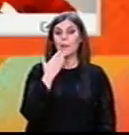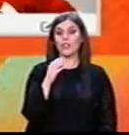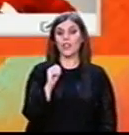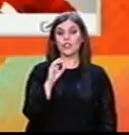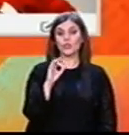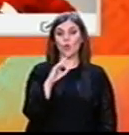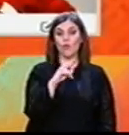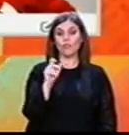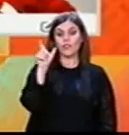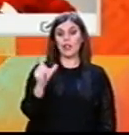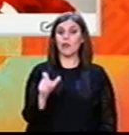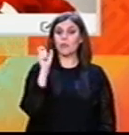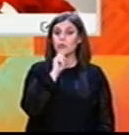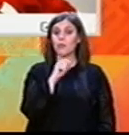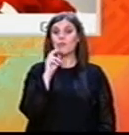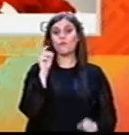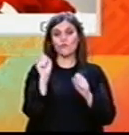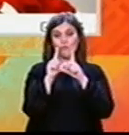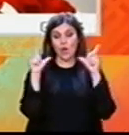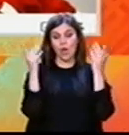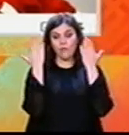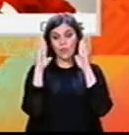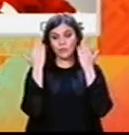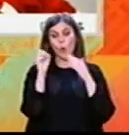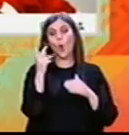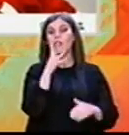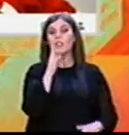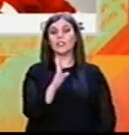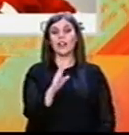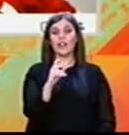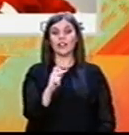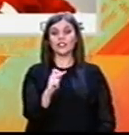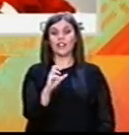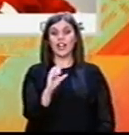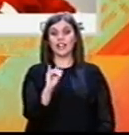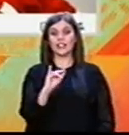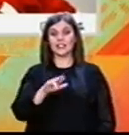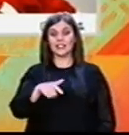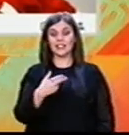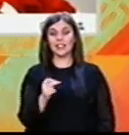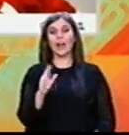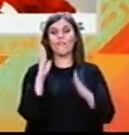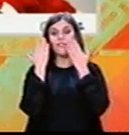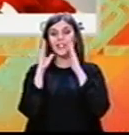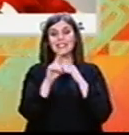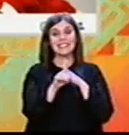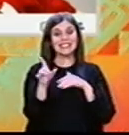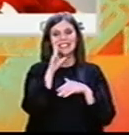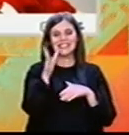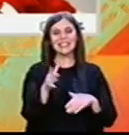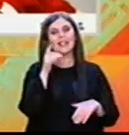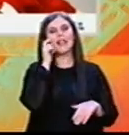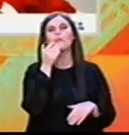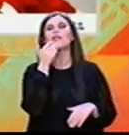pronto. Sofia, podemos ir ao Facebook? Ou como diria a nossa Jacinta, ao Facebook? Onde está o Facebook? Está ali à tua frente. Está ali. Para ver quem nos